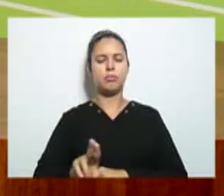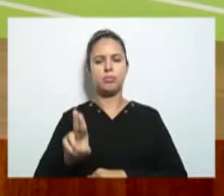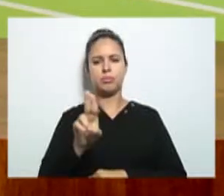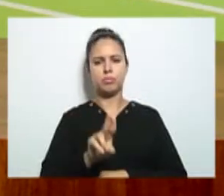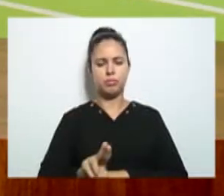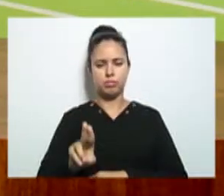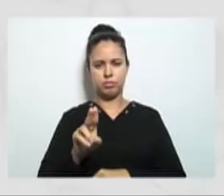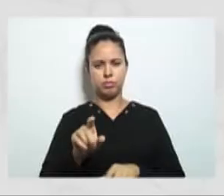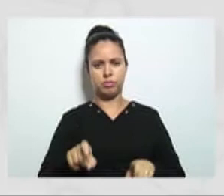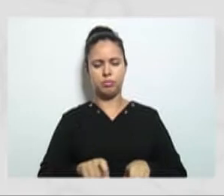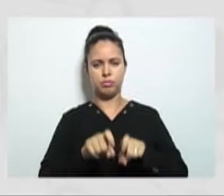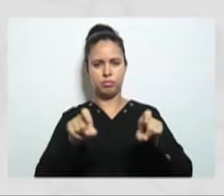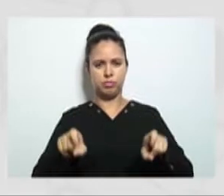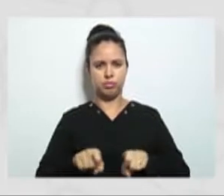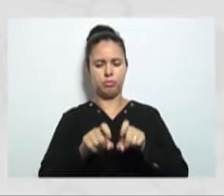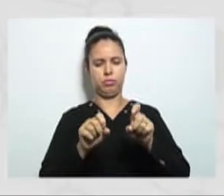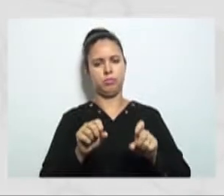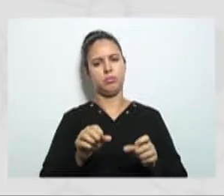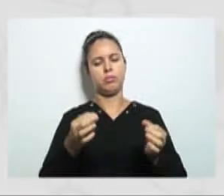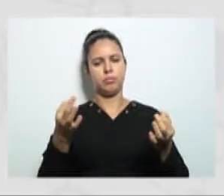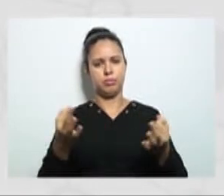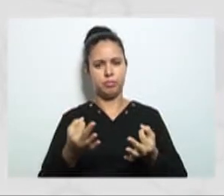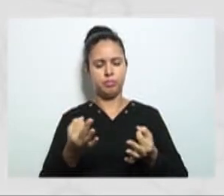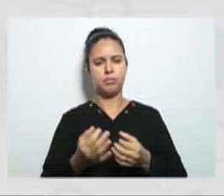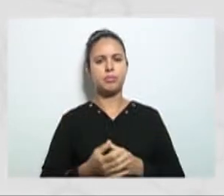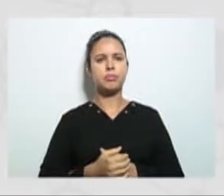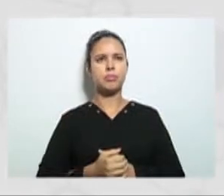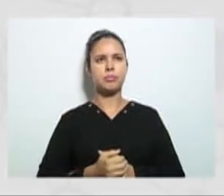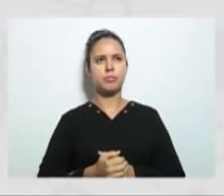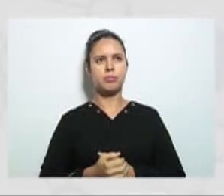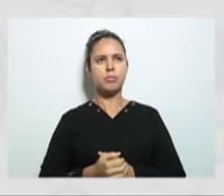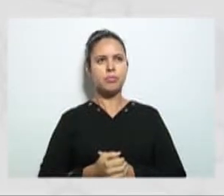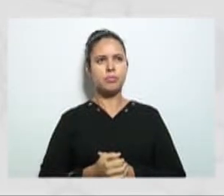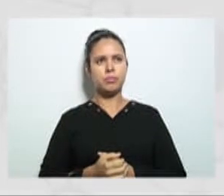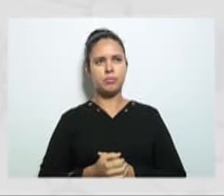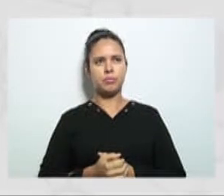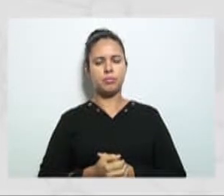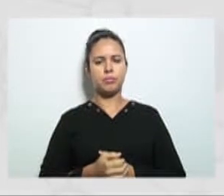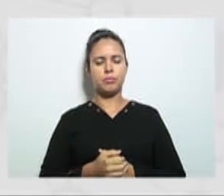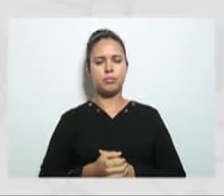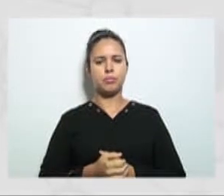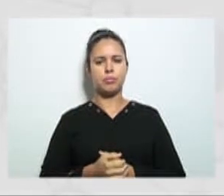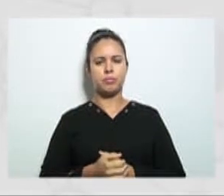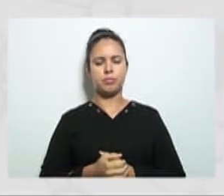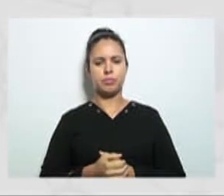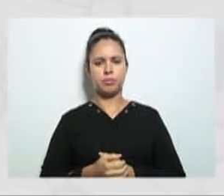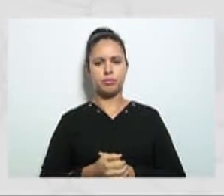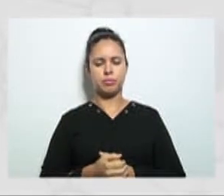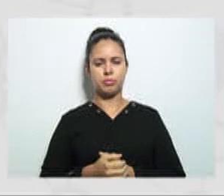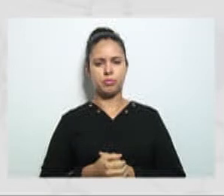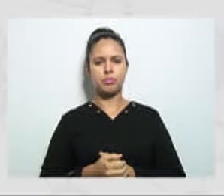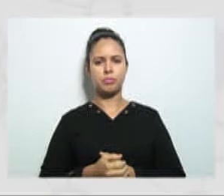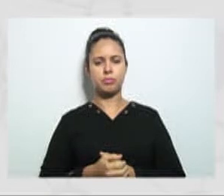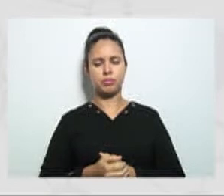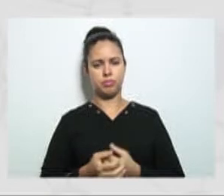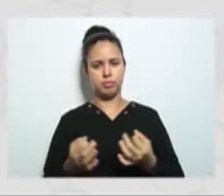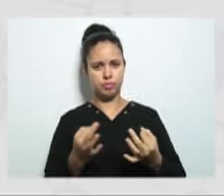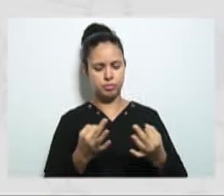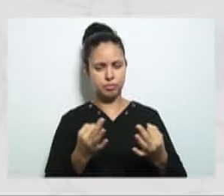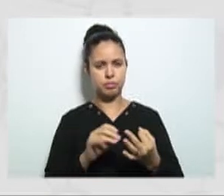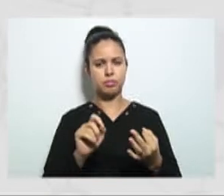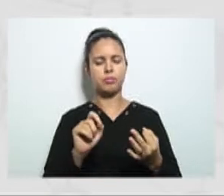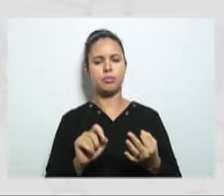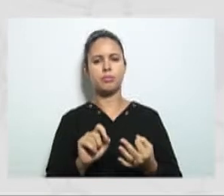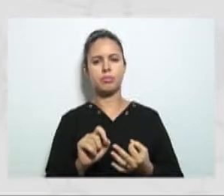o computador. Perfeito, professora. Passar aqui para a nossa resposta, né? Tá aí perfeita a colocação da